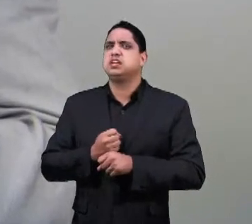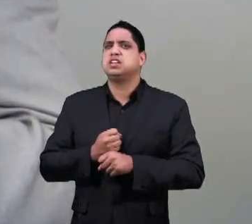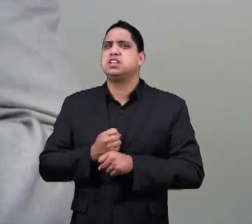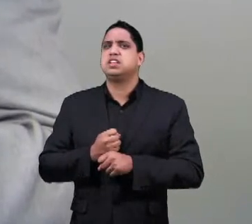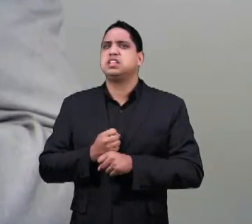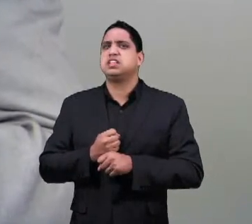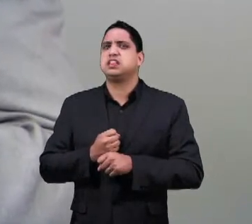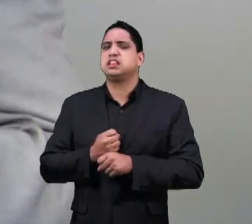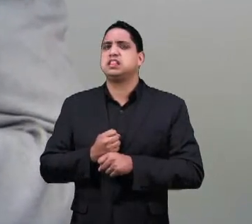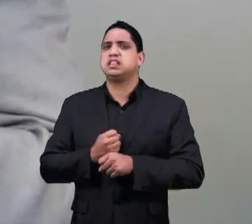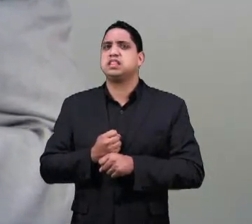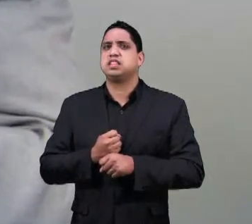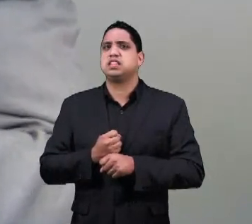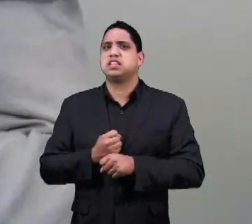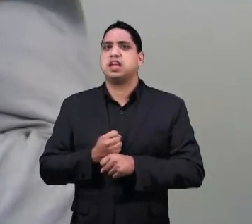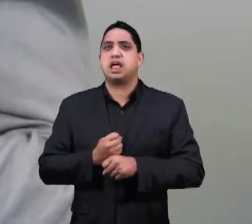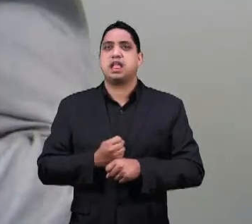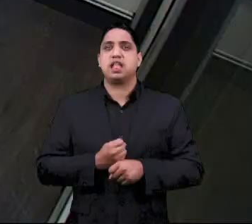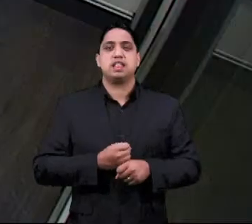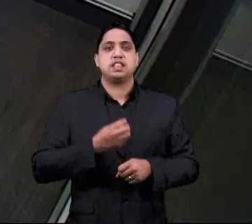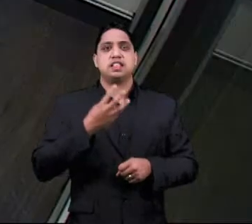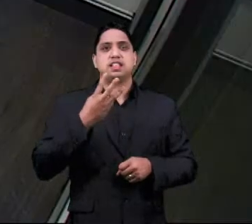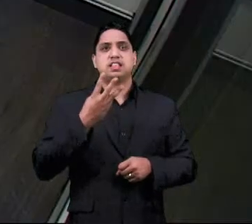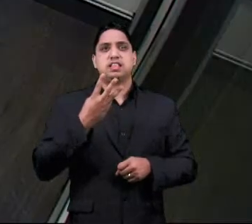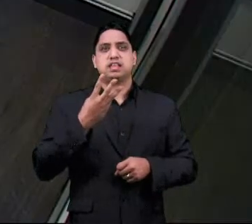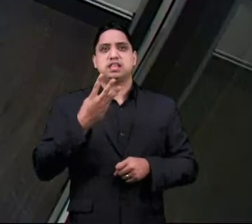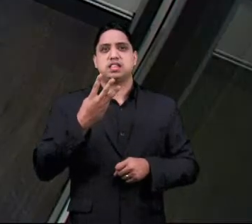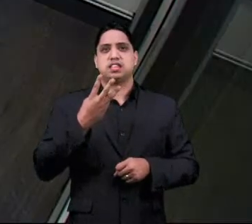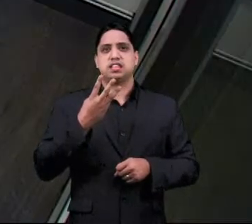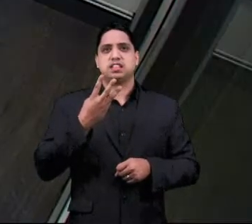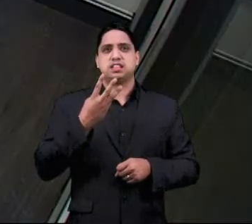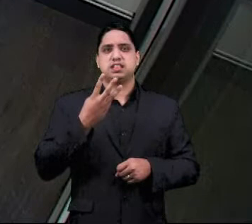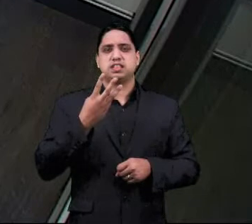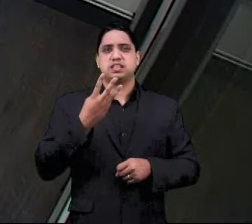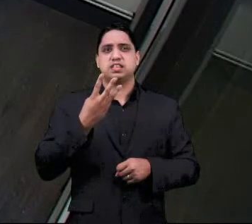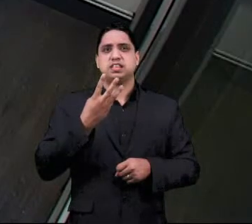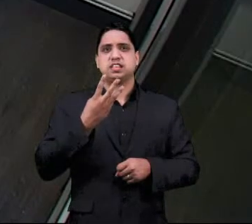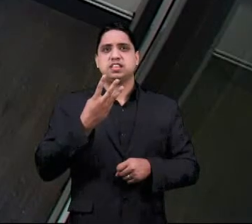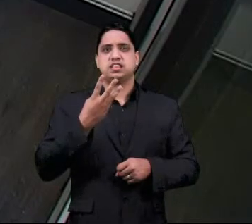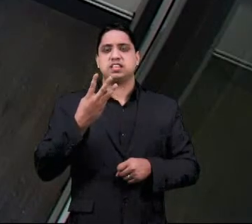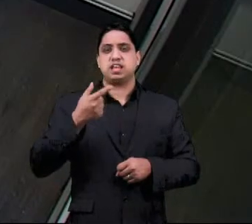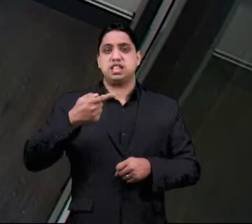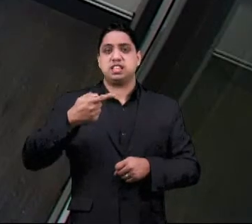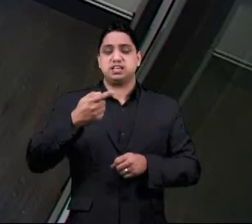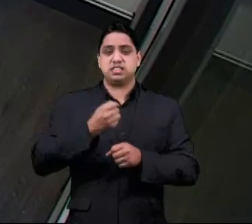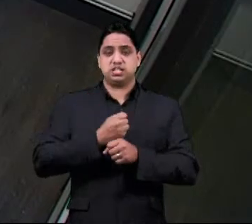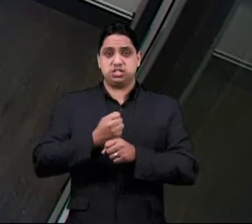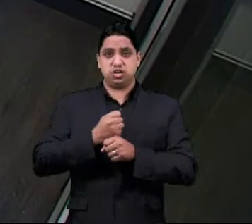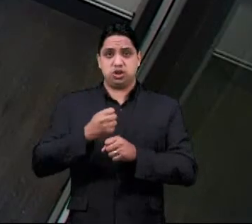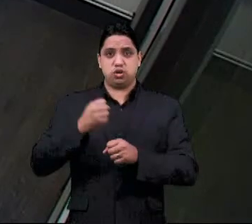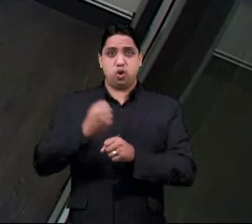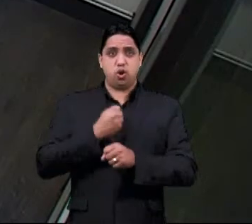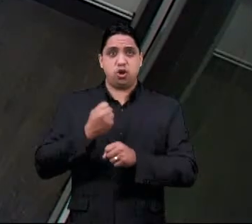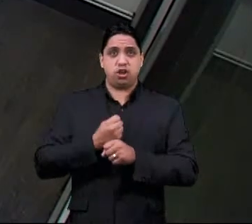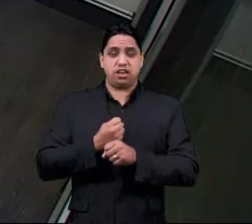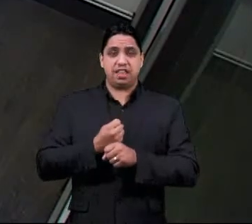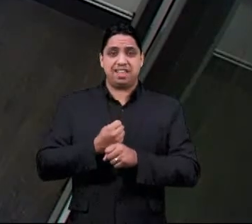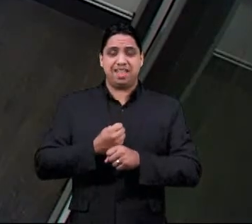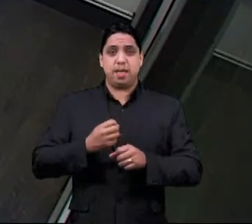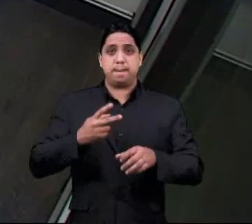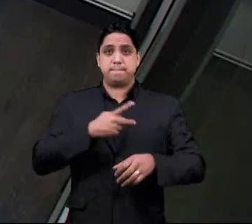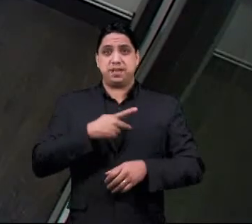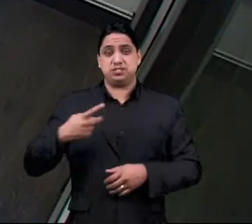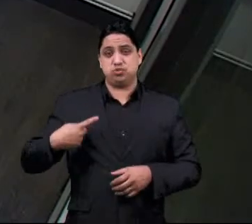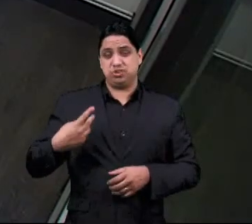Kleber? 30 anos, 37, não, deixa eu anotar aqui. 37 anos de obra. 30 anos de ministério.